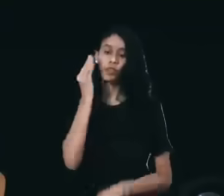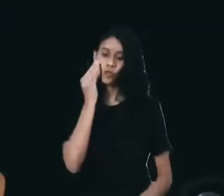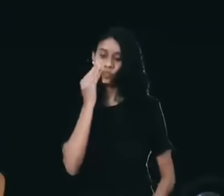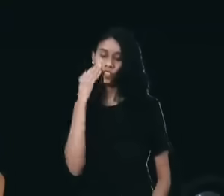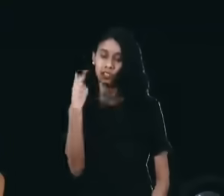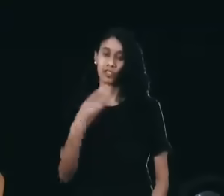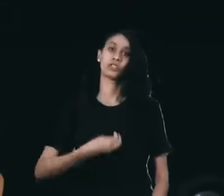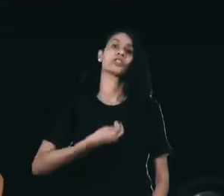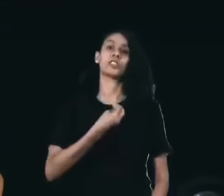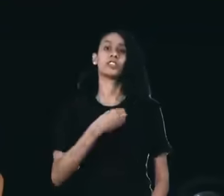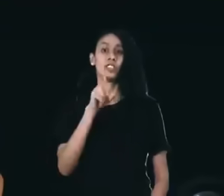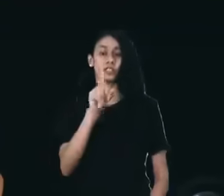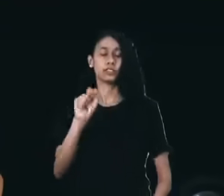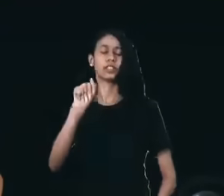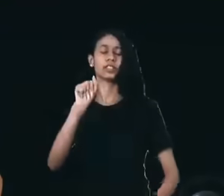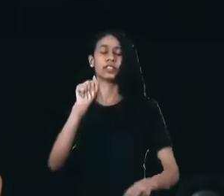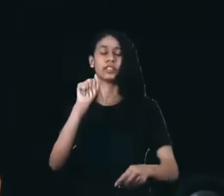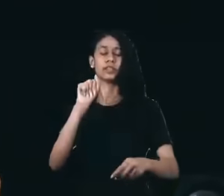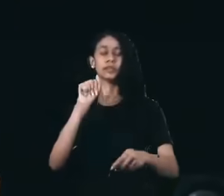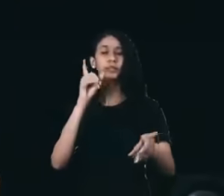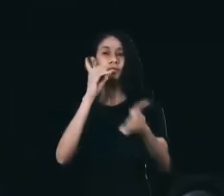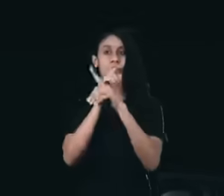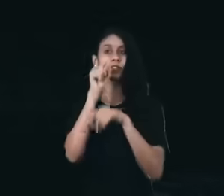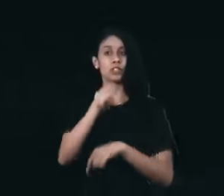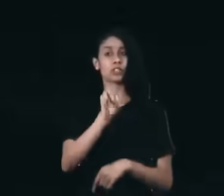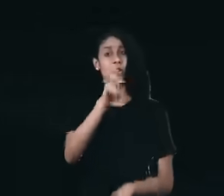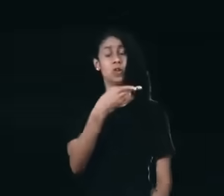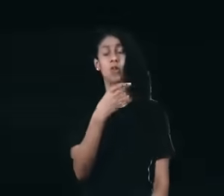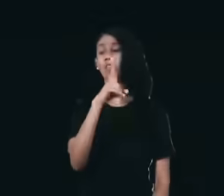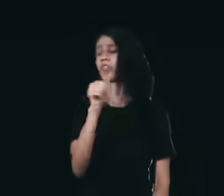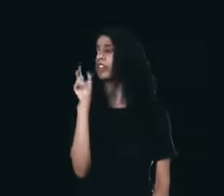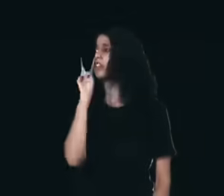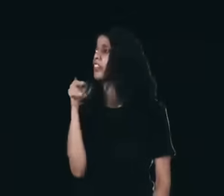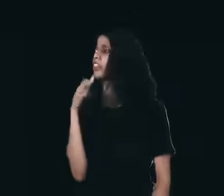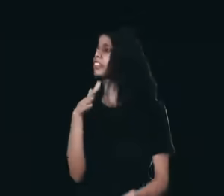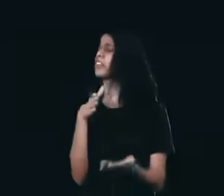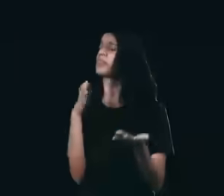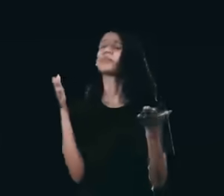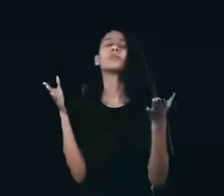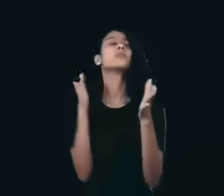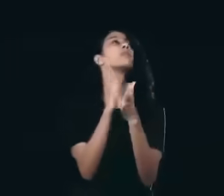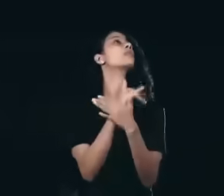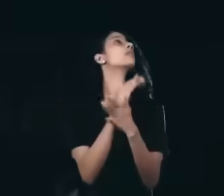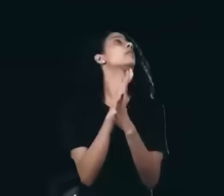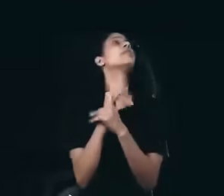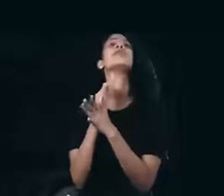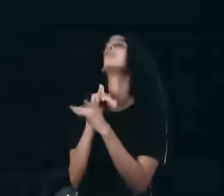da sua vida, Ele vai te encontrar lá? Ou Ele vai te achar perdida, distraída em